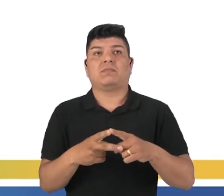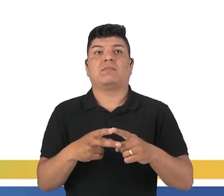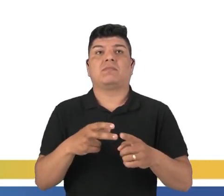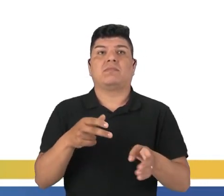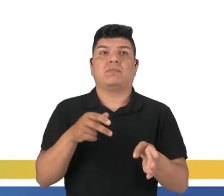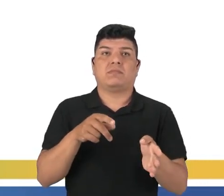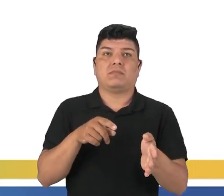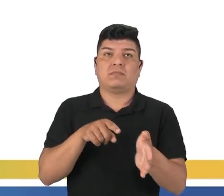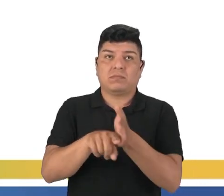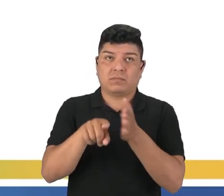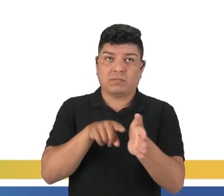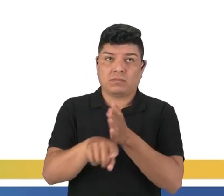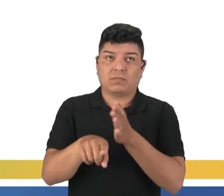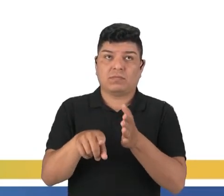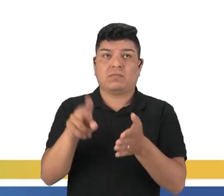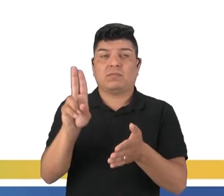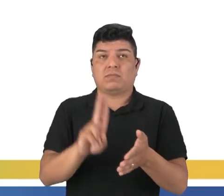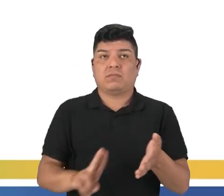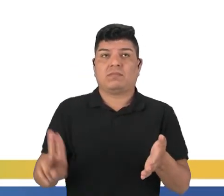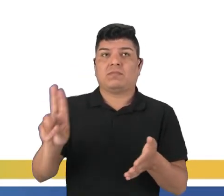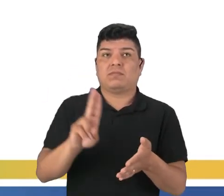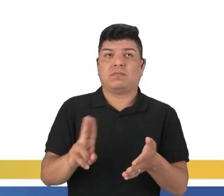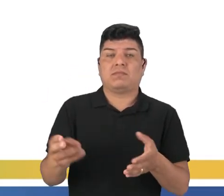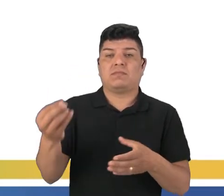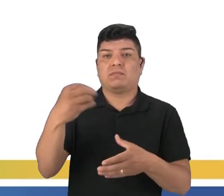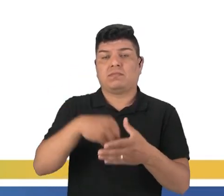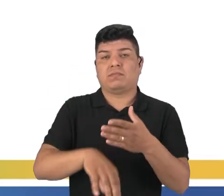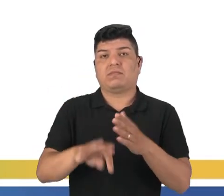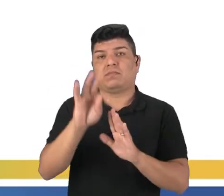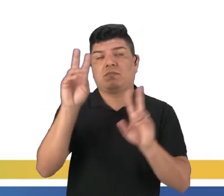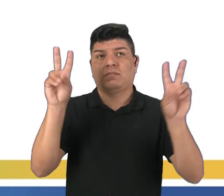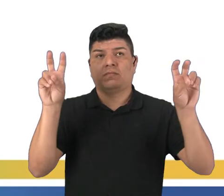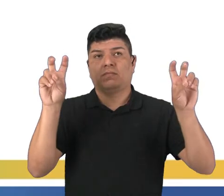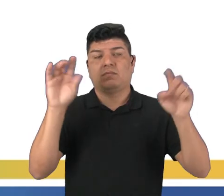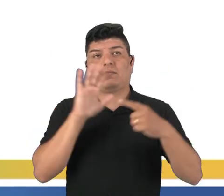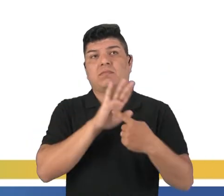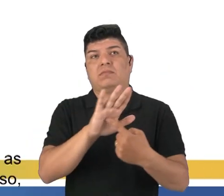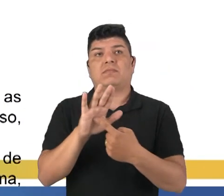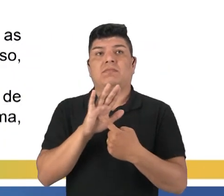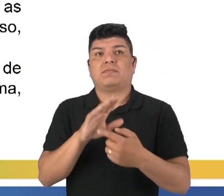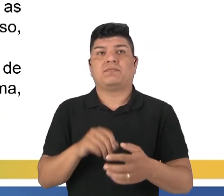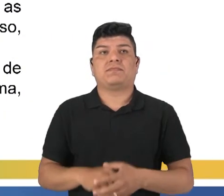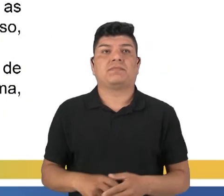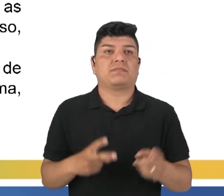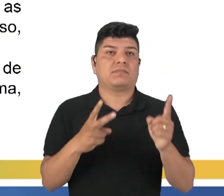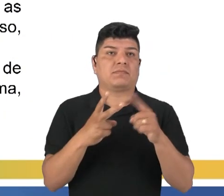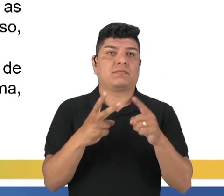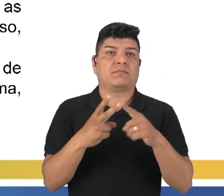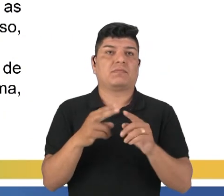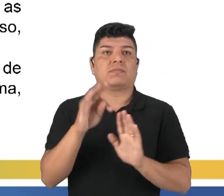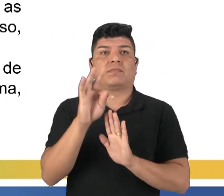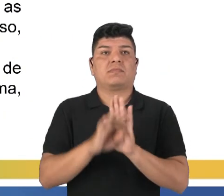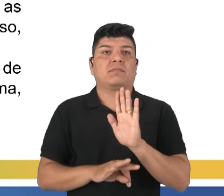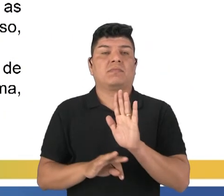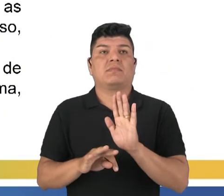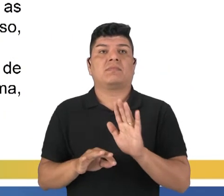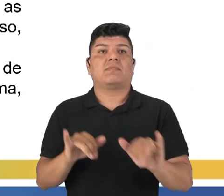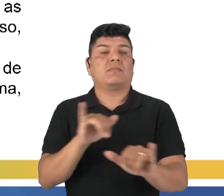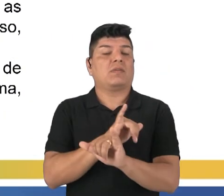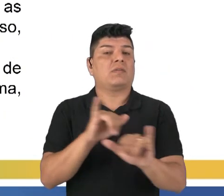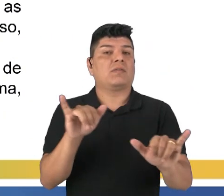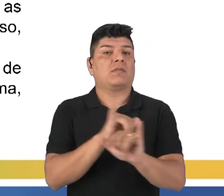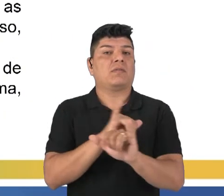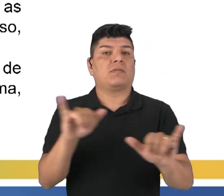argumentativo, que vai utilizar a argumentação aí dentro do tema apresentado, tá? E nós temos os textos